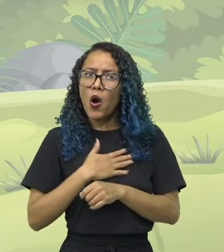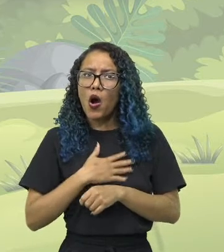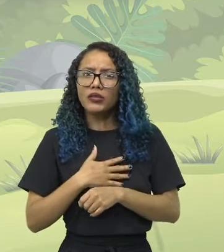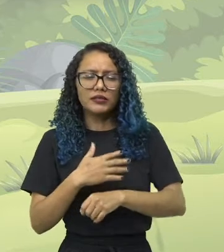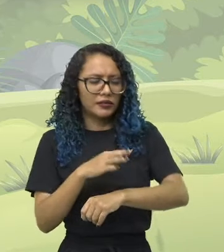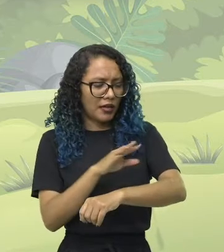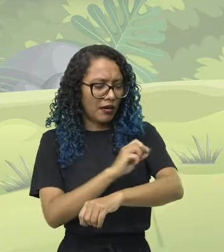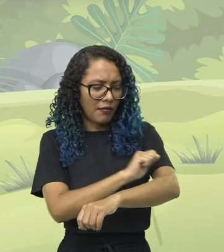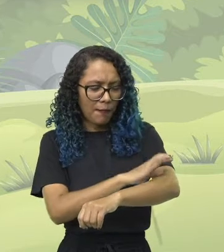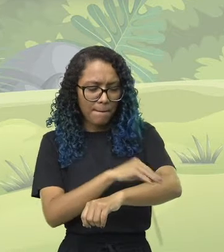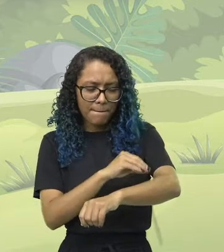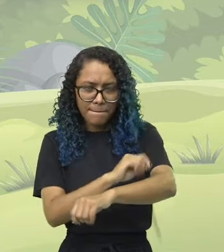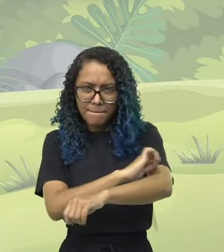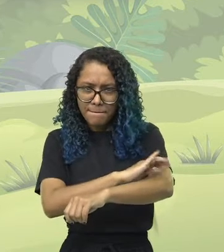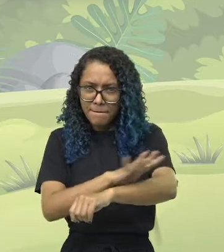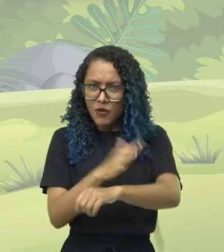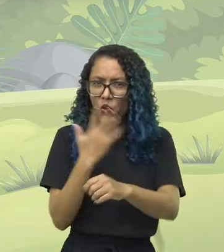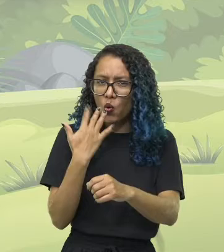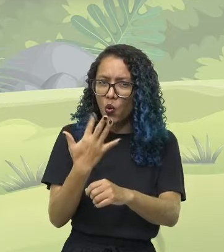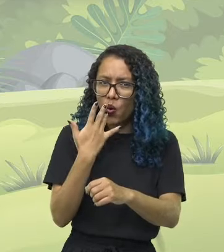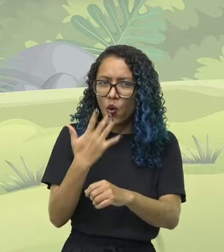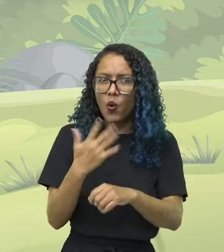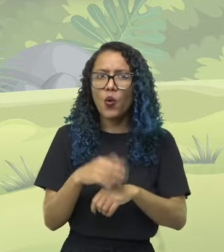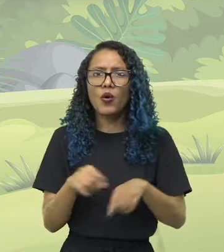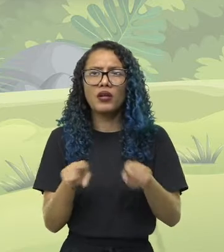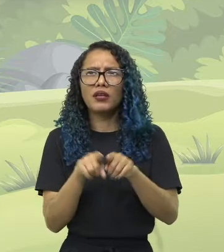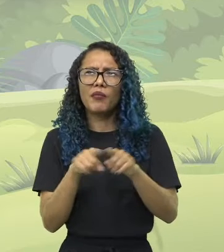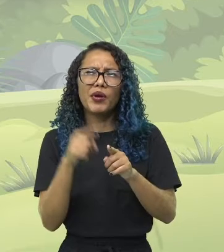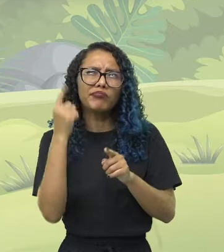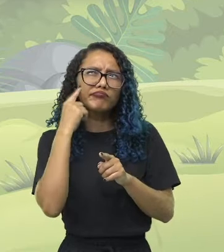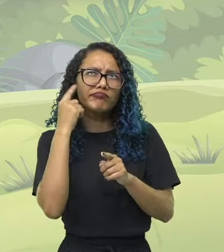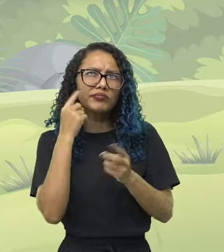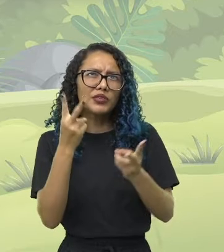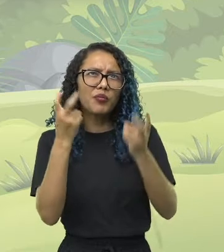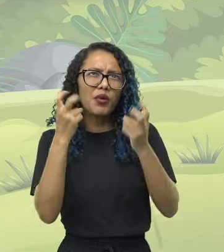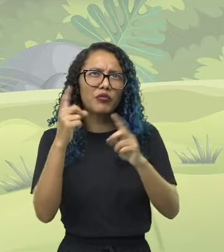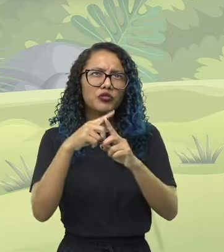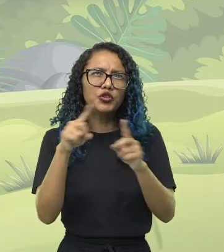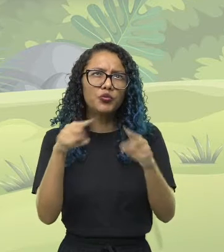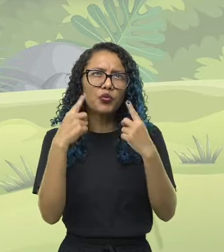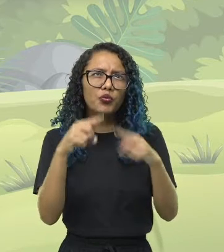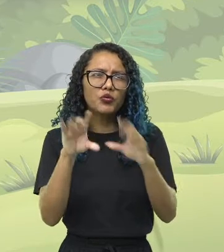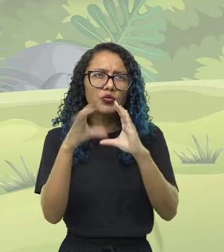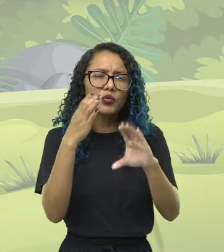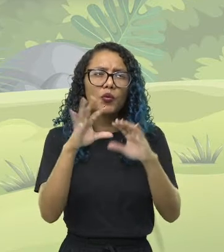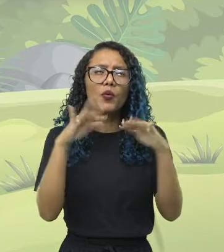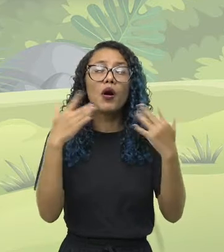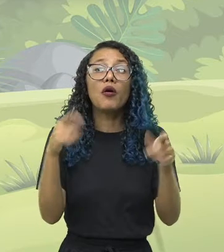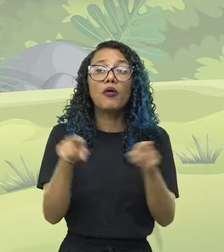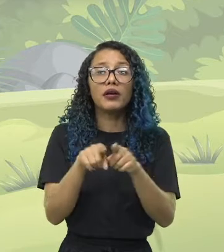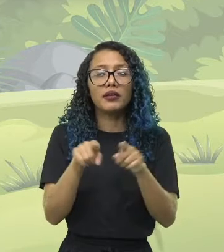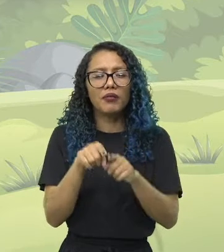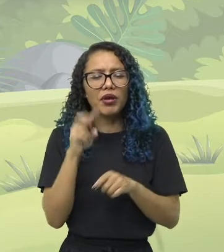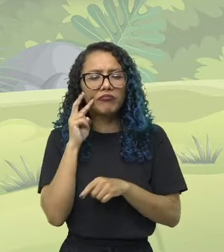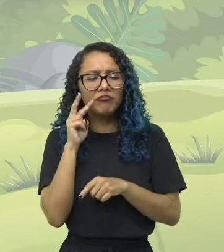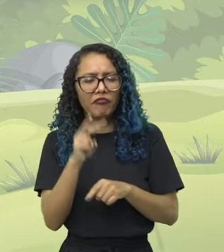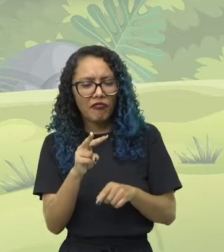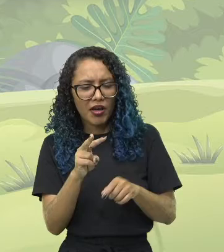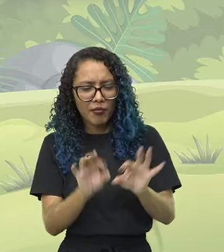se desafiam a identificar os cantos, que podem passar um bom tempo apreciando a construção de um